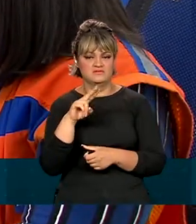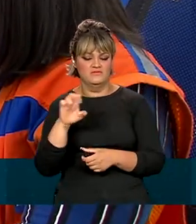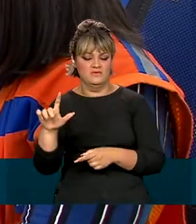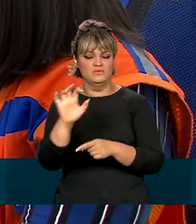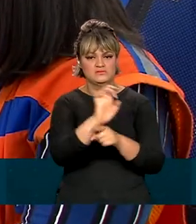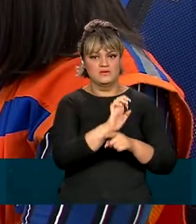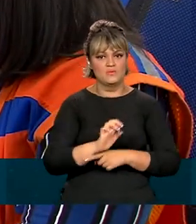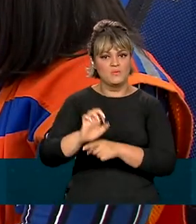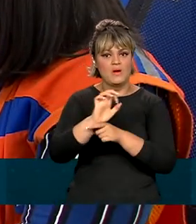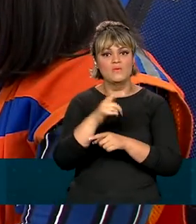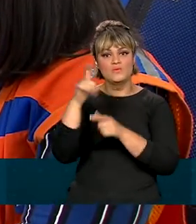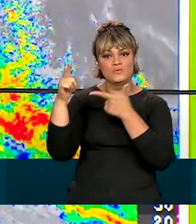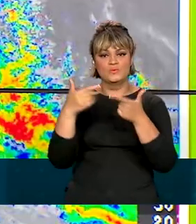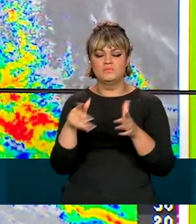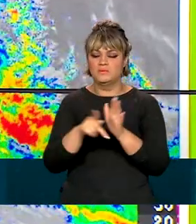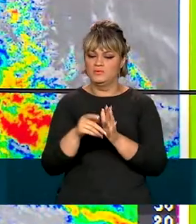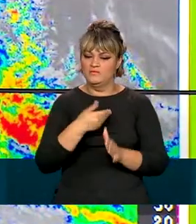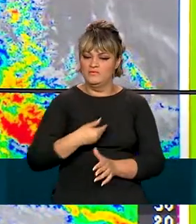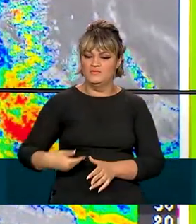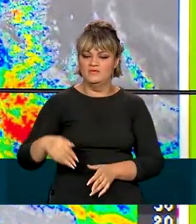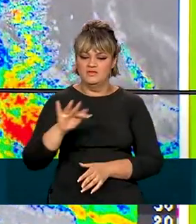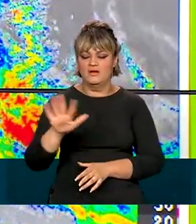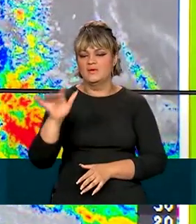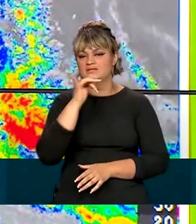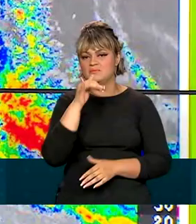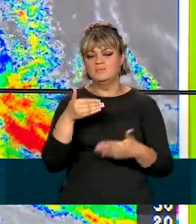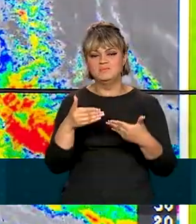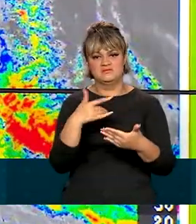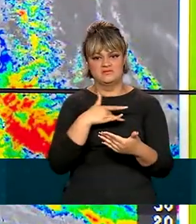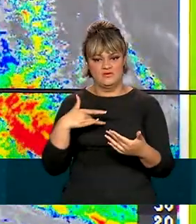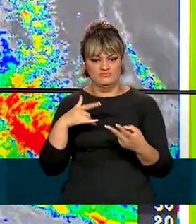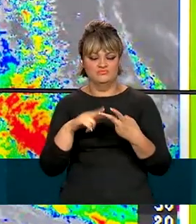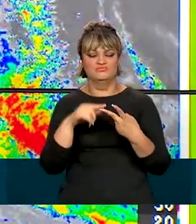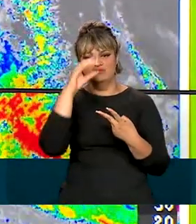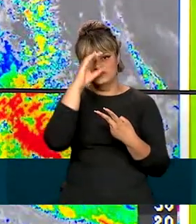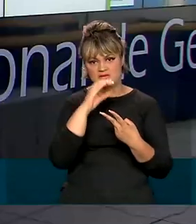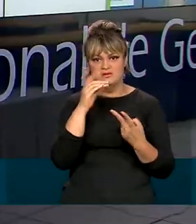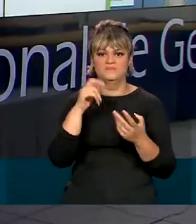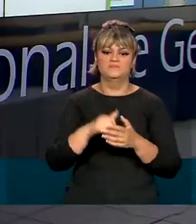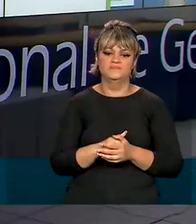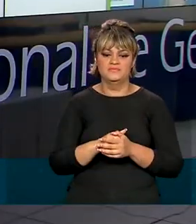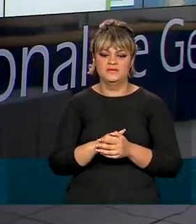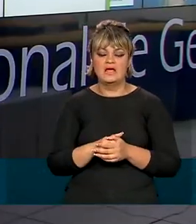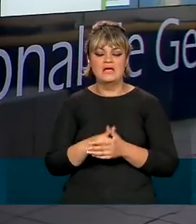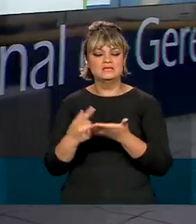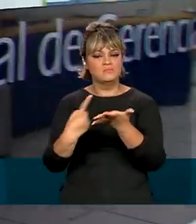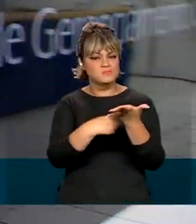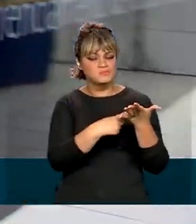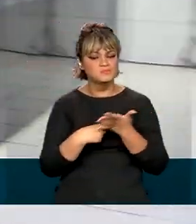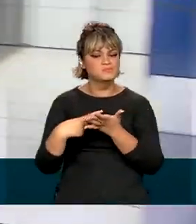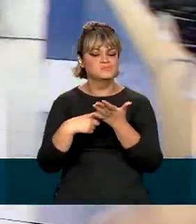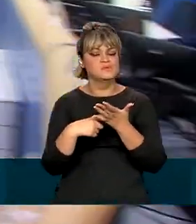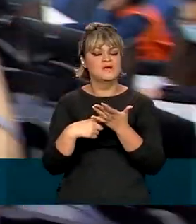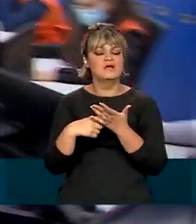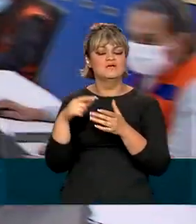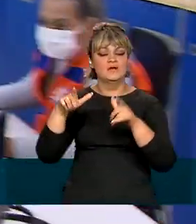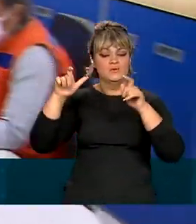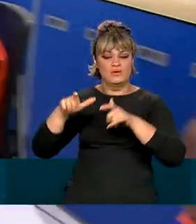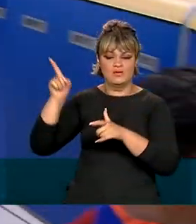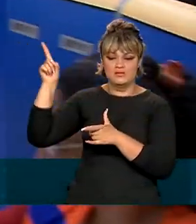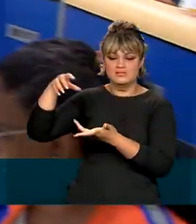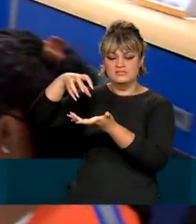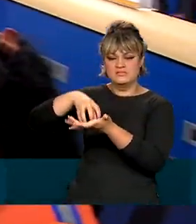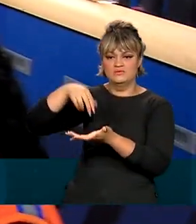outros órgãos do governo federal, como Ministérios da Saúde e da Cidadania. Os encontros ocorrem no Centro